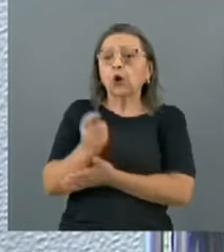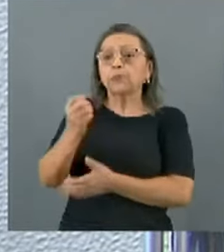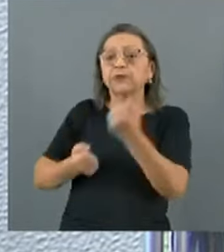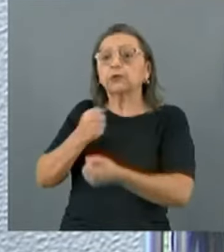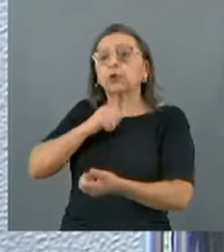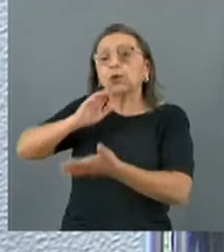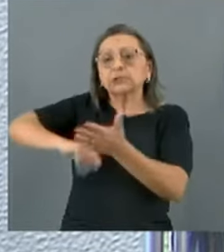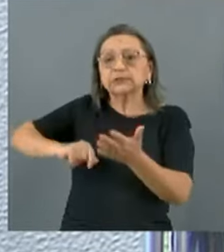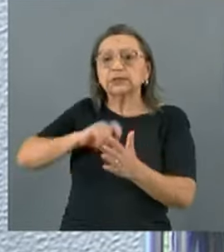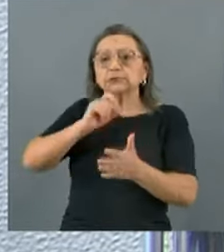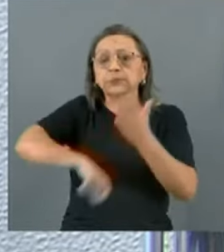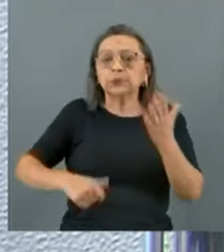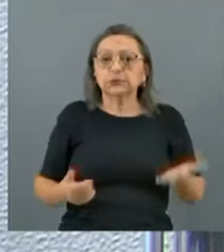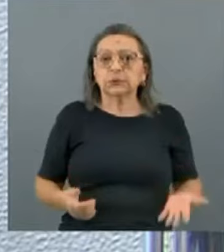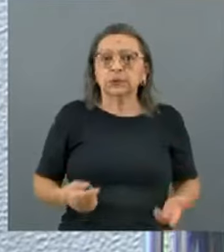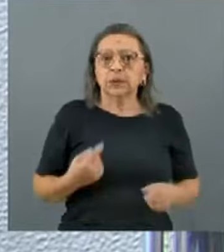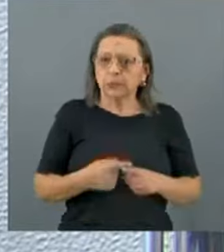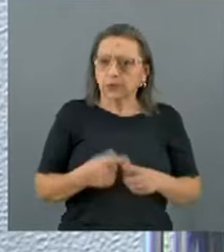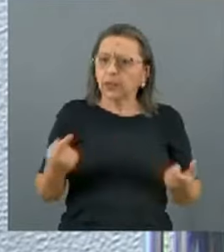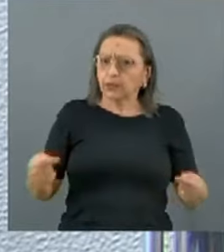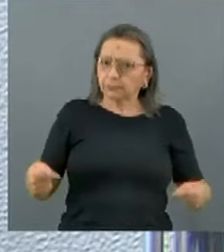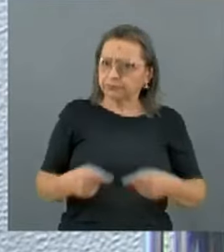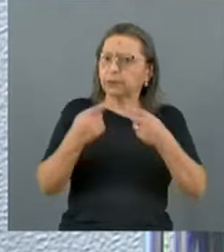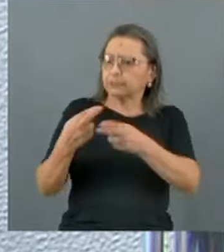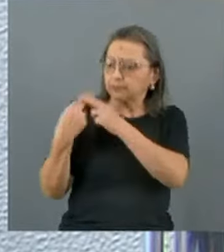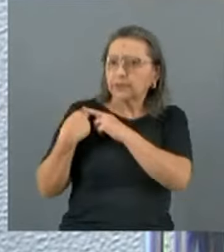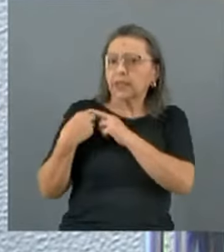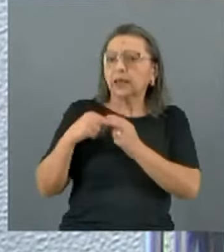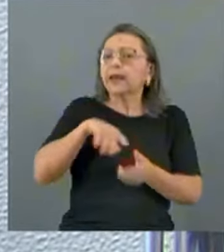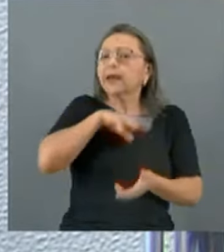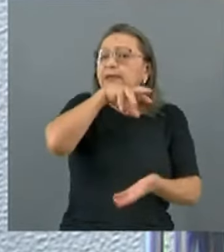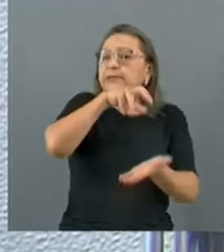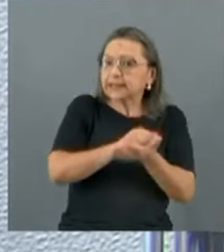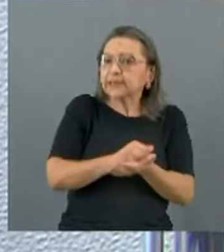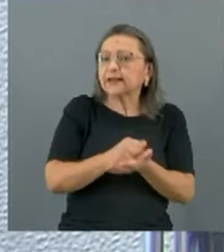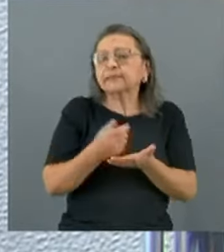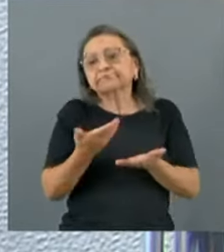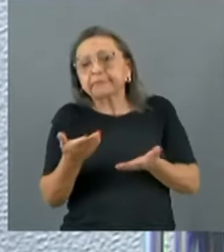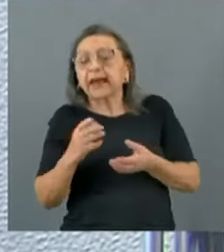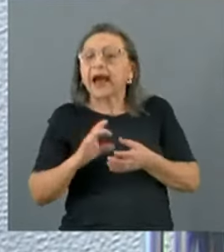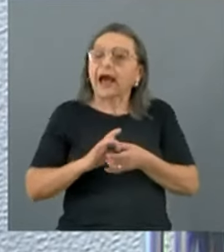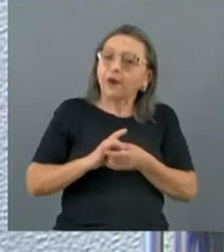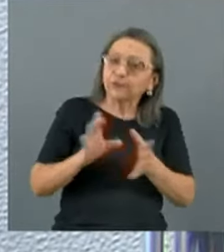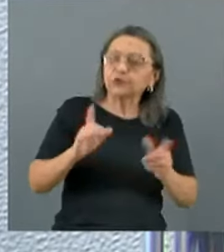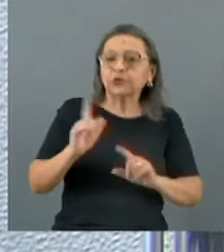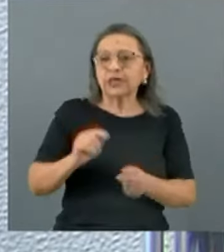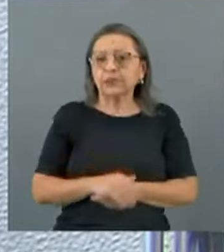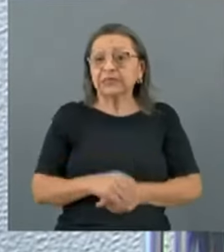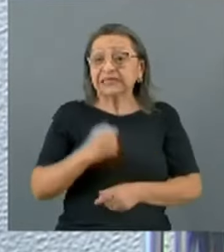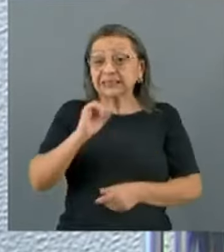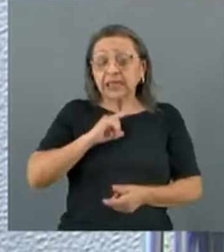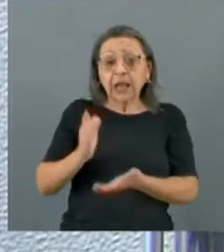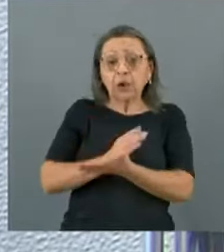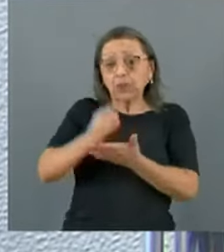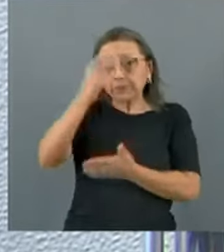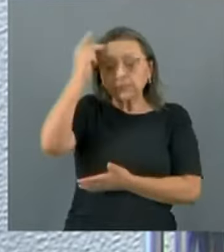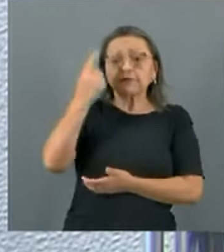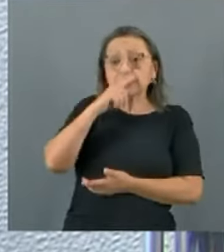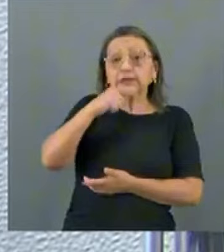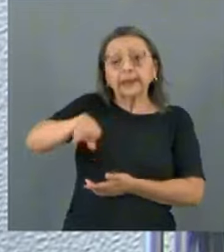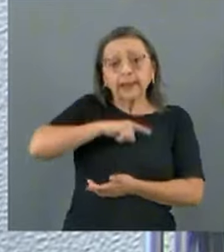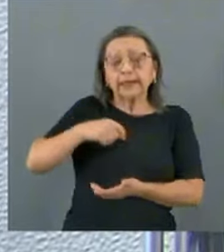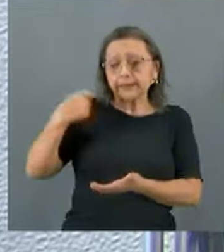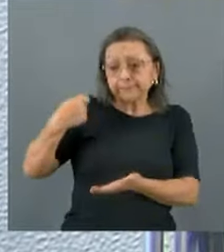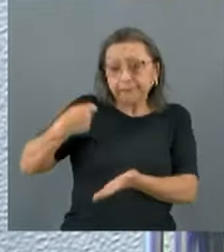isenção. Porque cabe à Receita Federal conceder ou não a isenção. E se há alguém fraudando, que esse alguém pague por